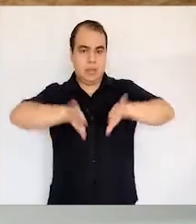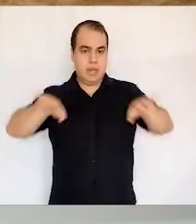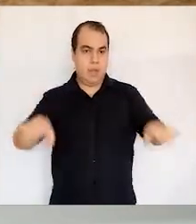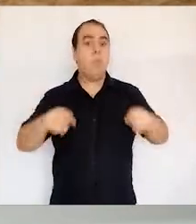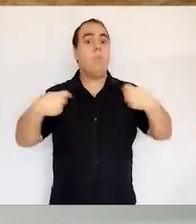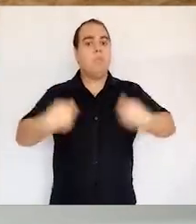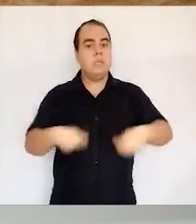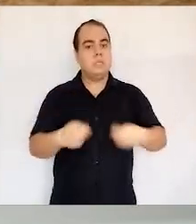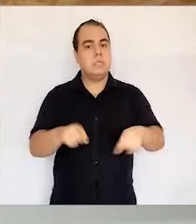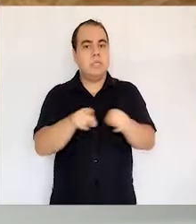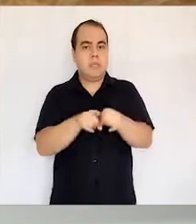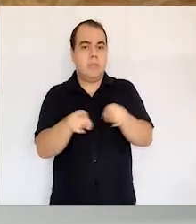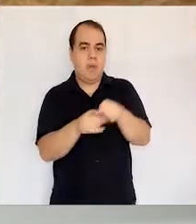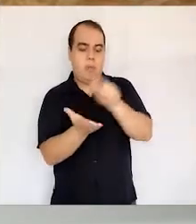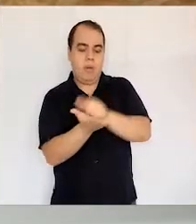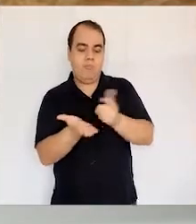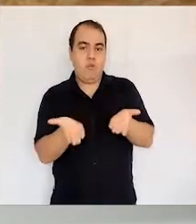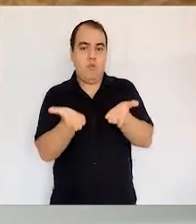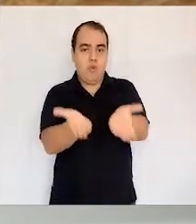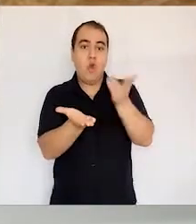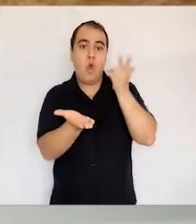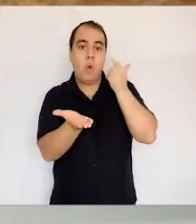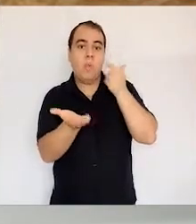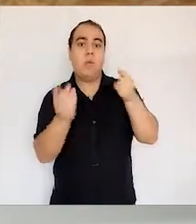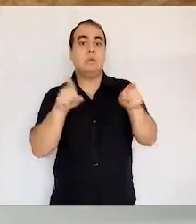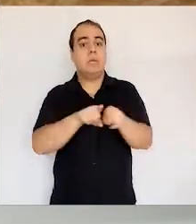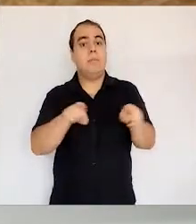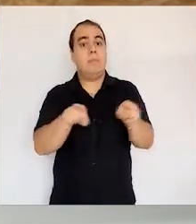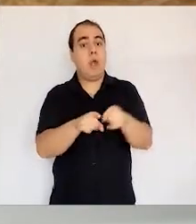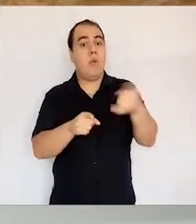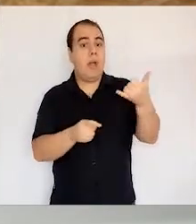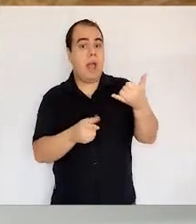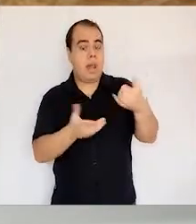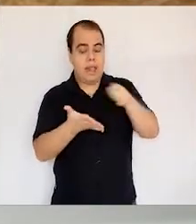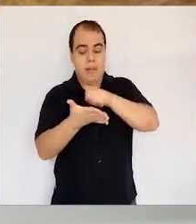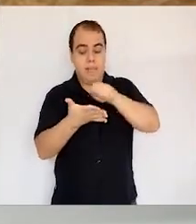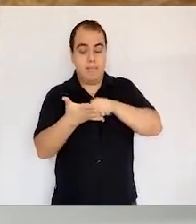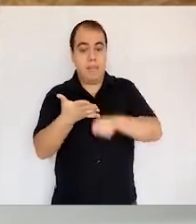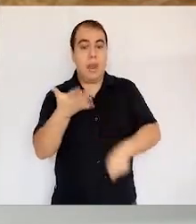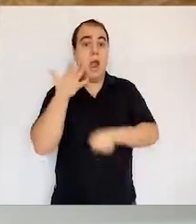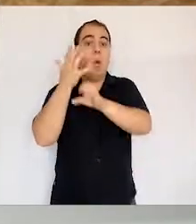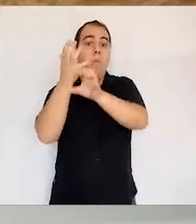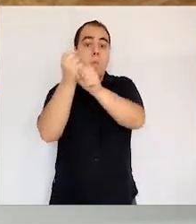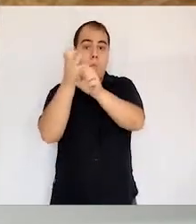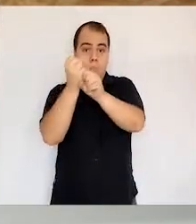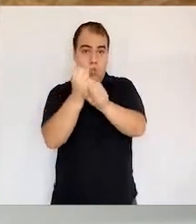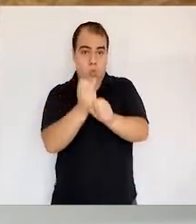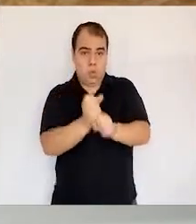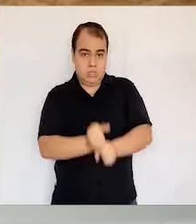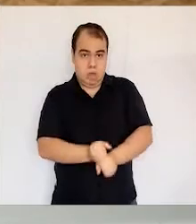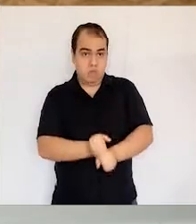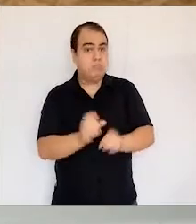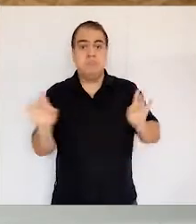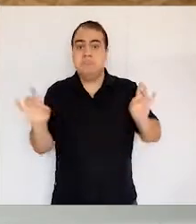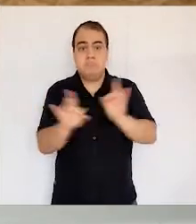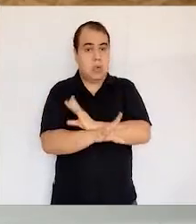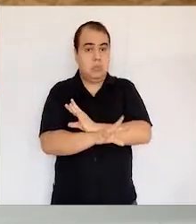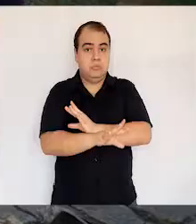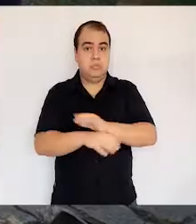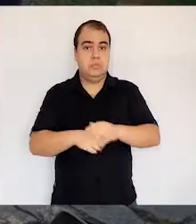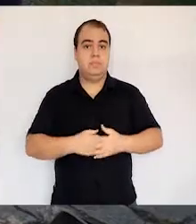Depois a gente precisa de uma folha como essa, comum, e uma caneta para marcar a pontuação. E tá pronto!